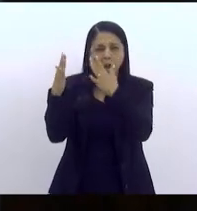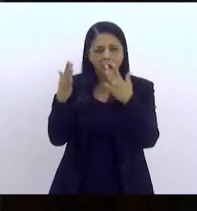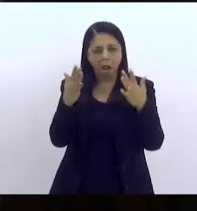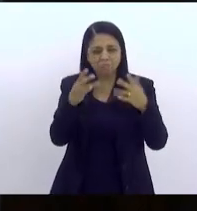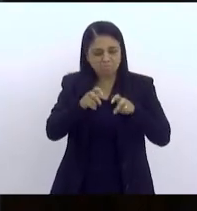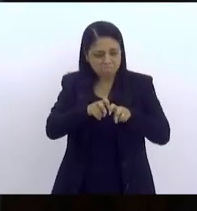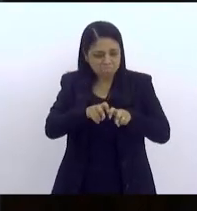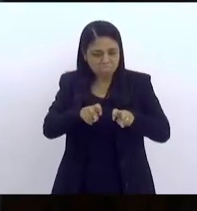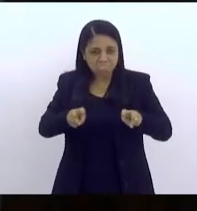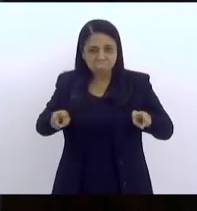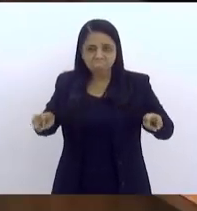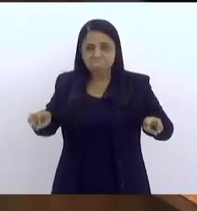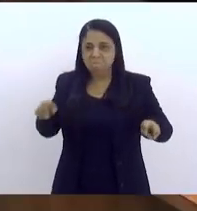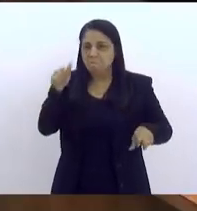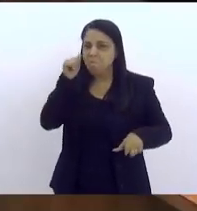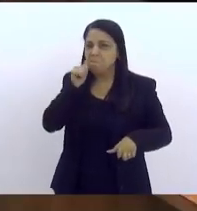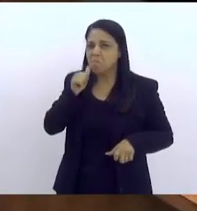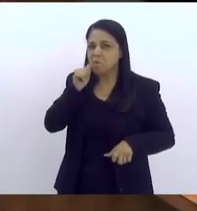mulheres